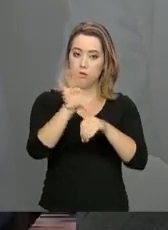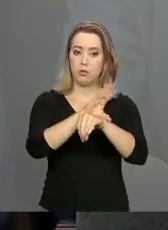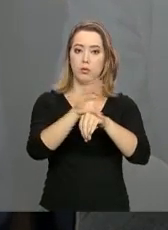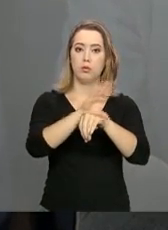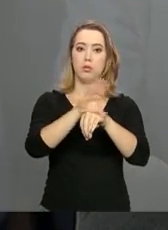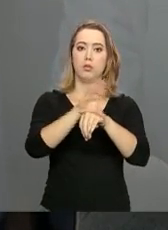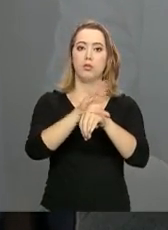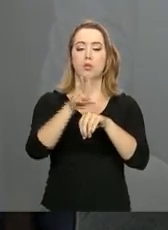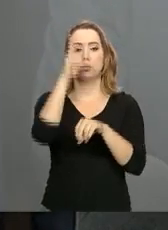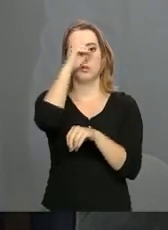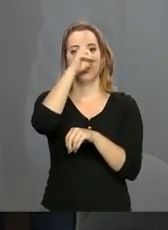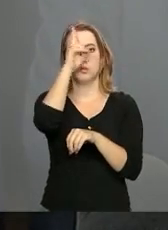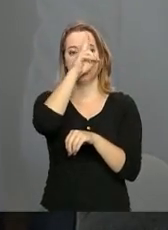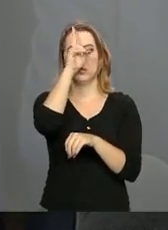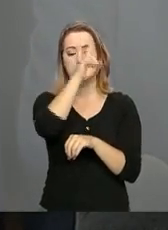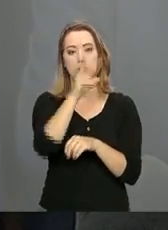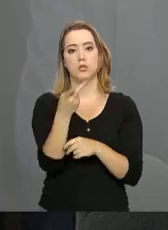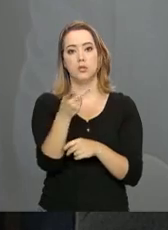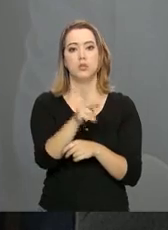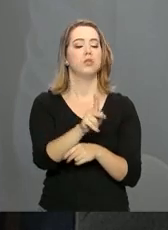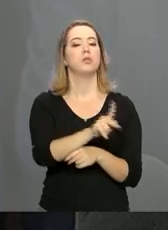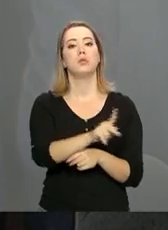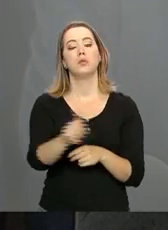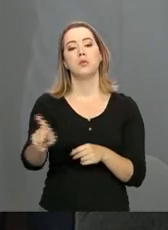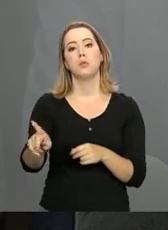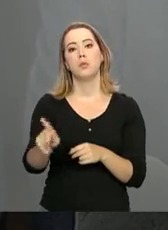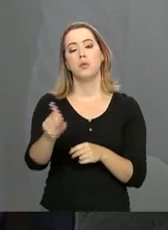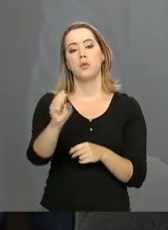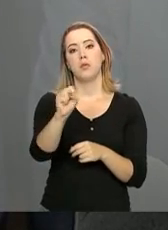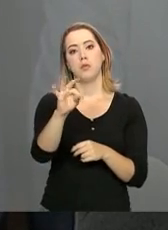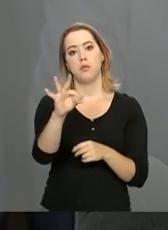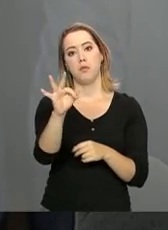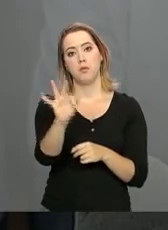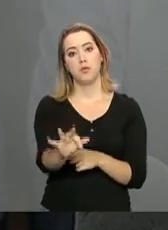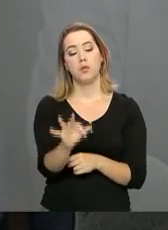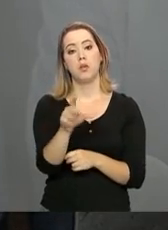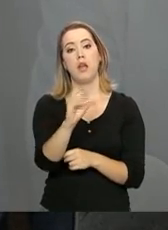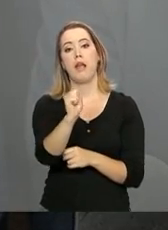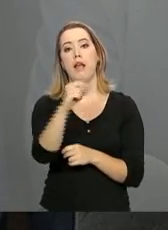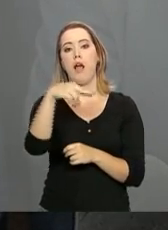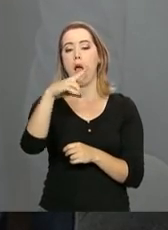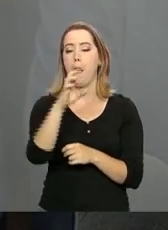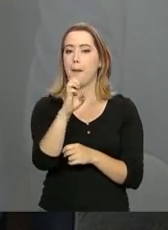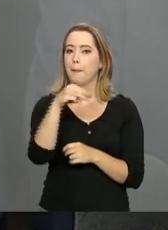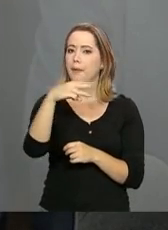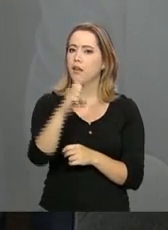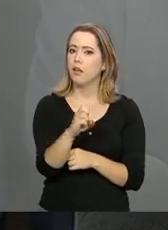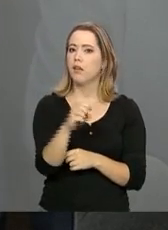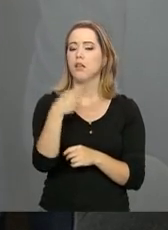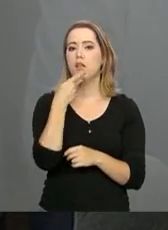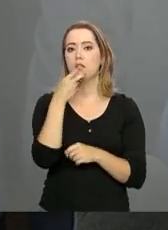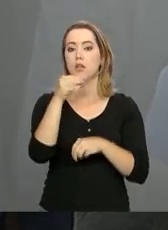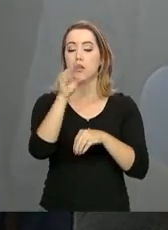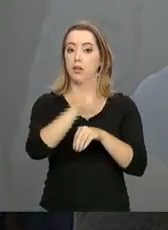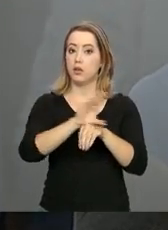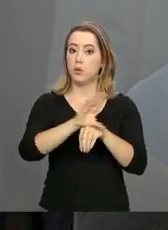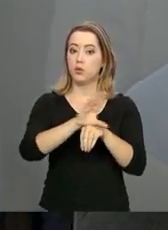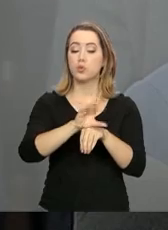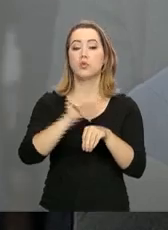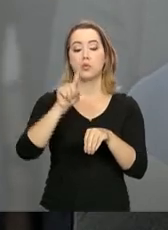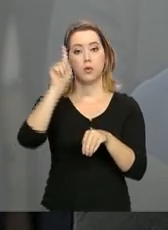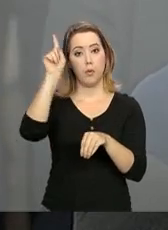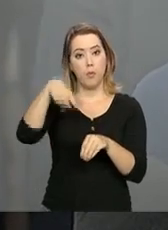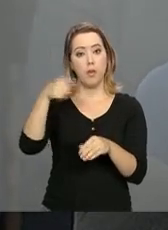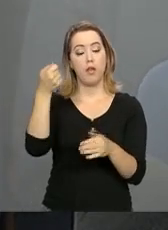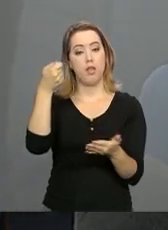pela ministra presidente Carmen Lúcia, dizendo que na Constituição está dito que a segurança pública é dever do